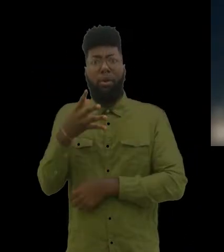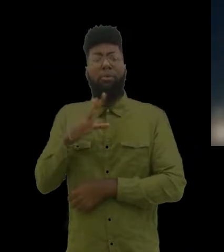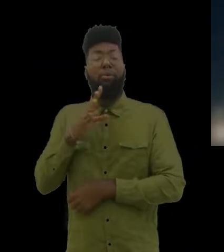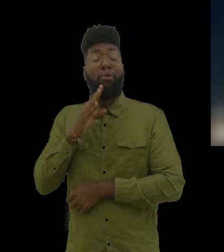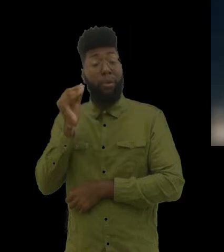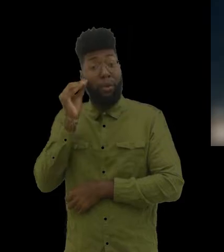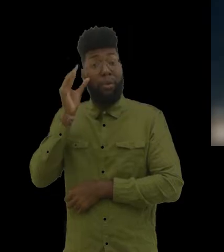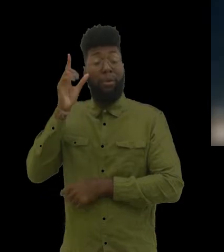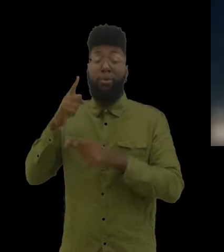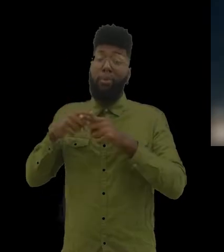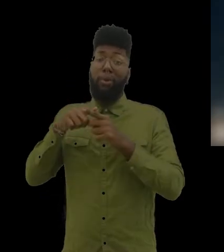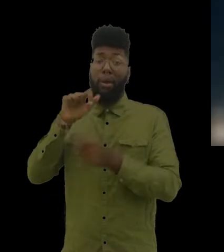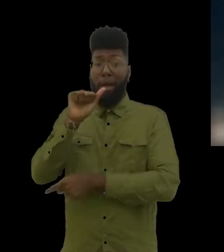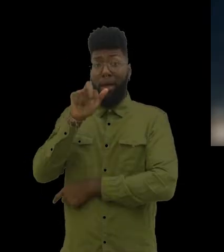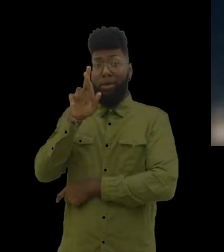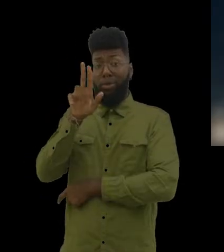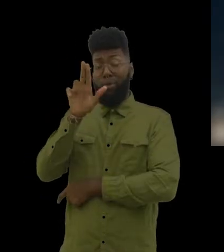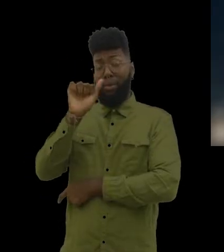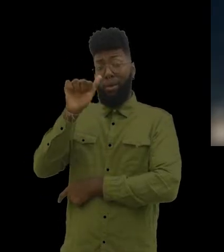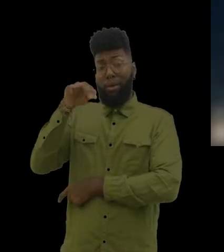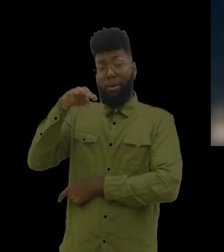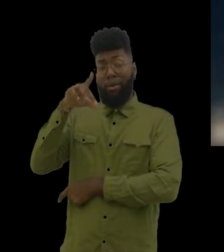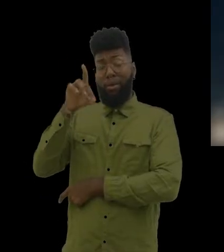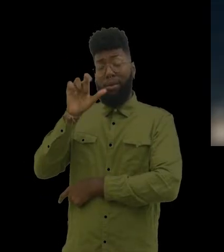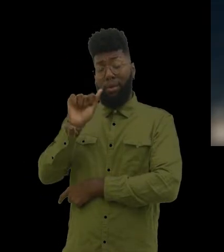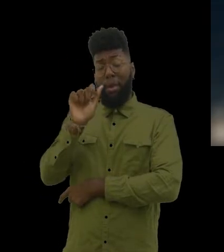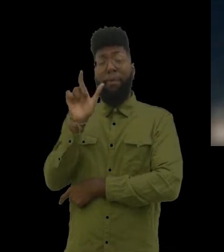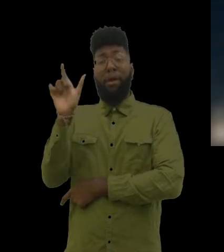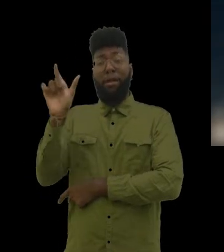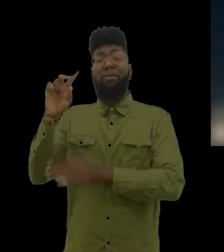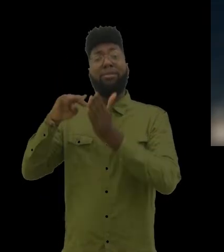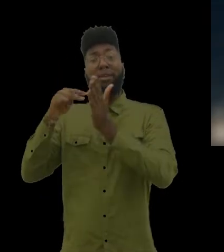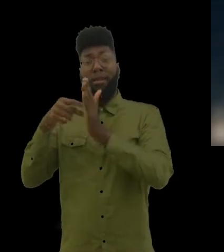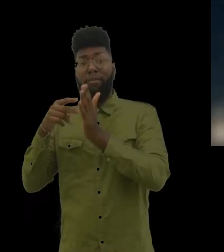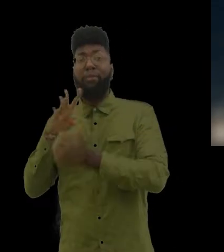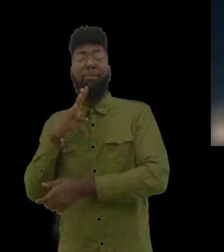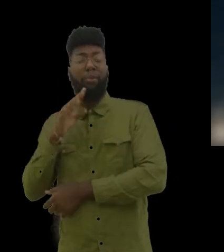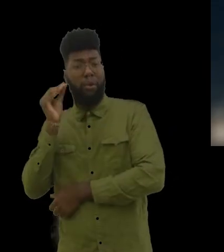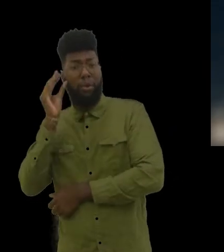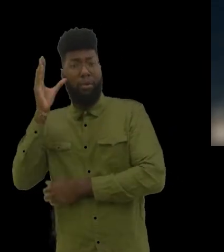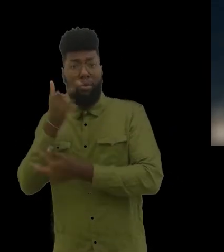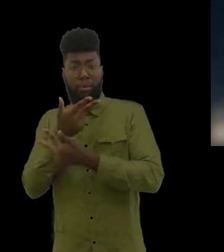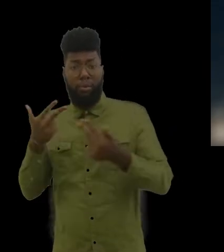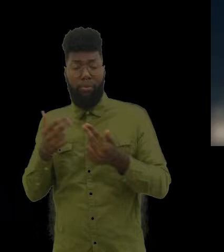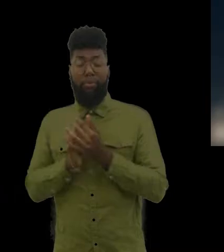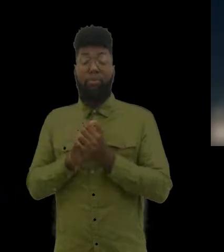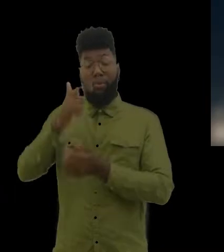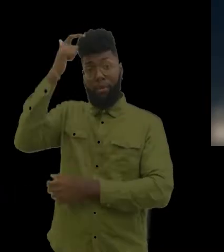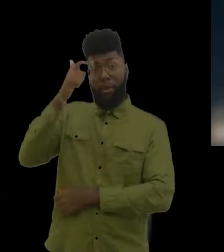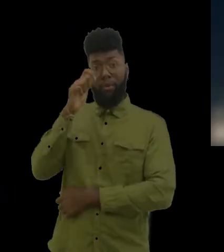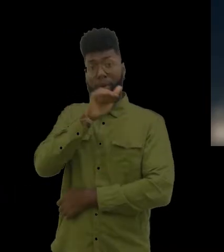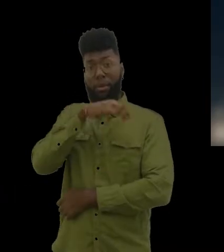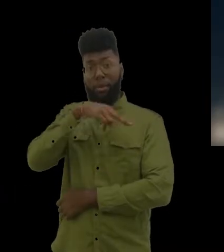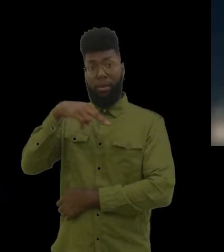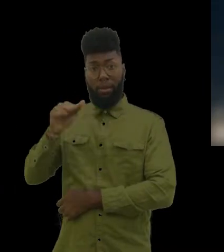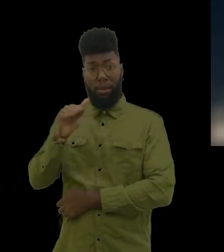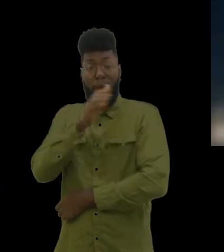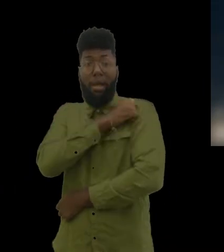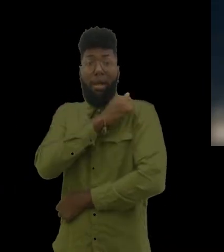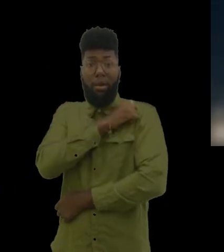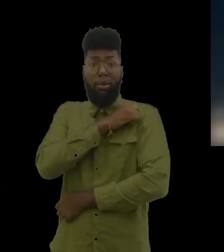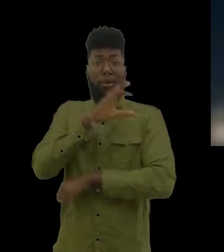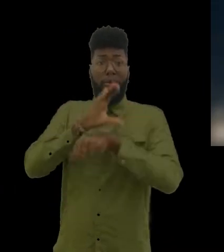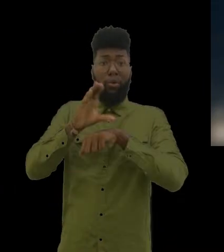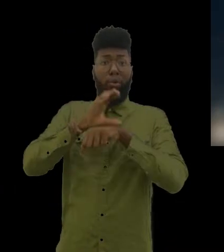significa isso, né? Mas eu sou a Ana, eu sou estudante de nutrição daqui da Universidade Fevale. Estou no